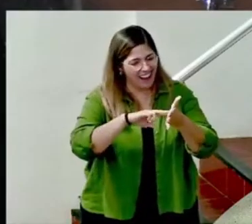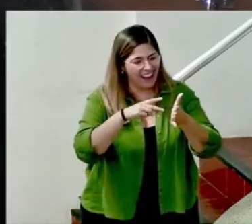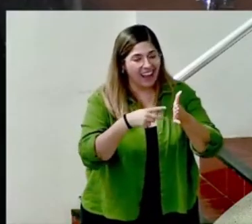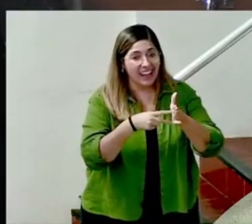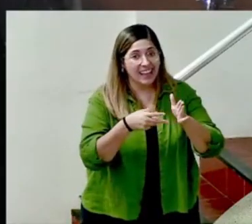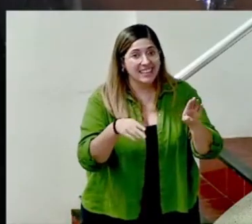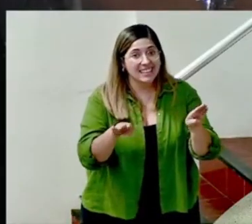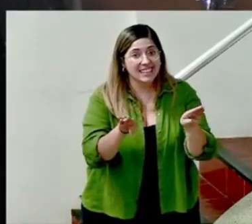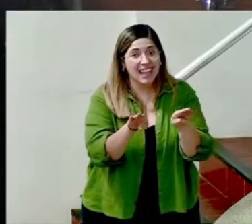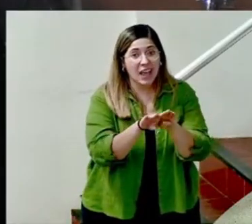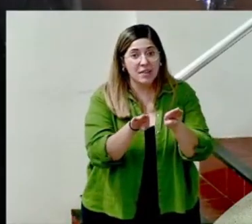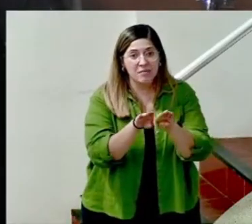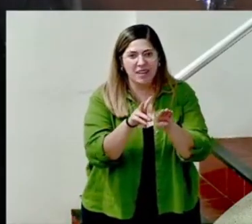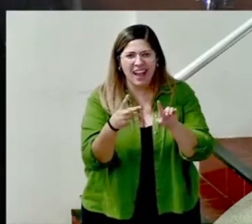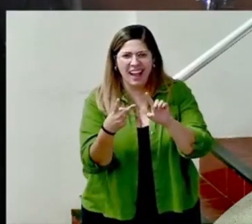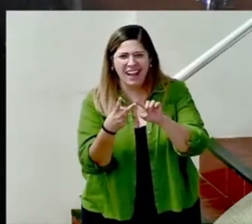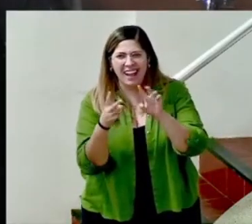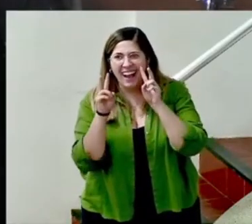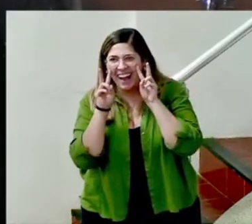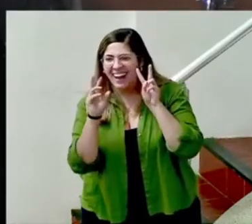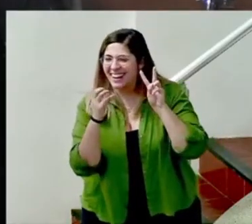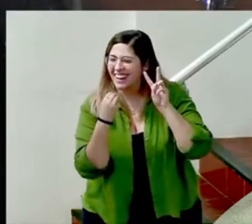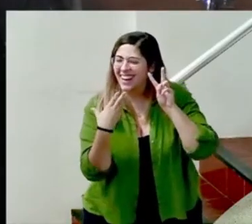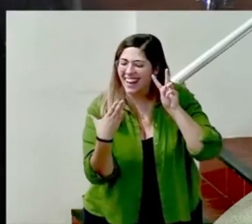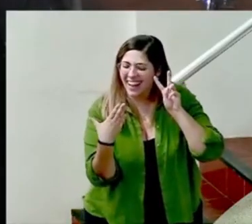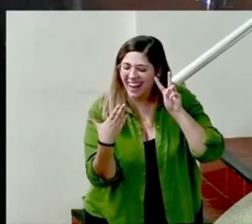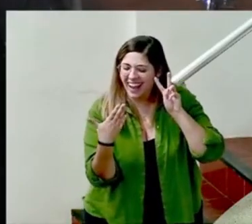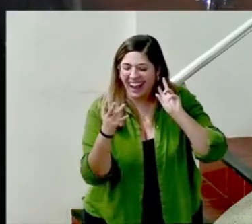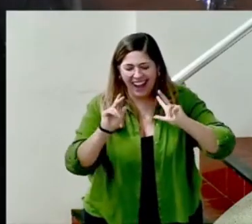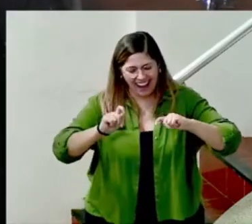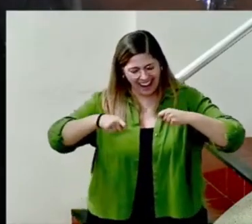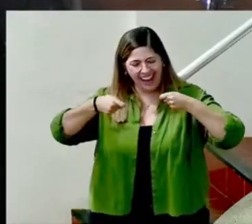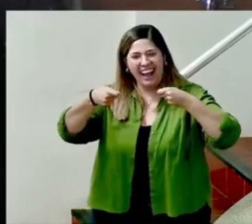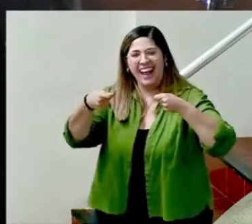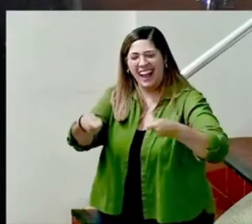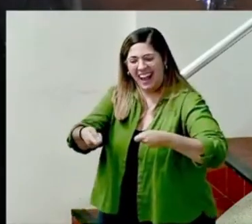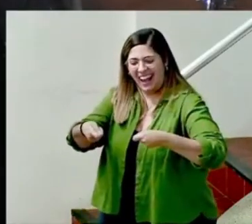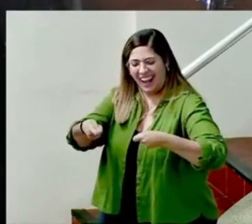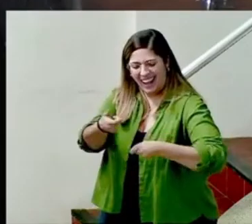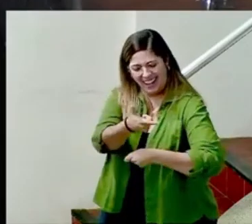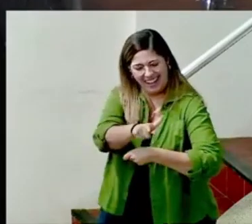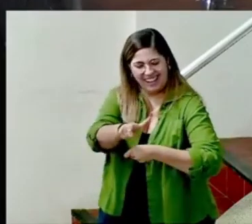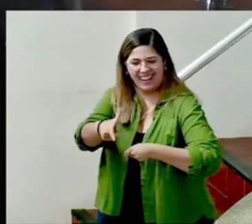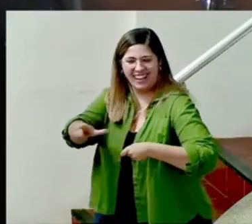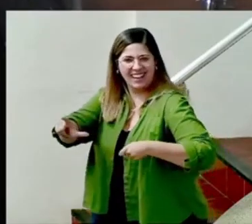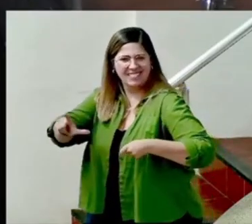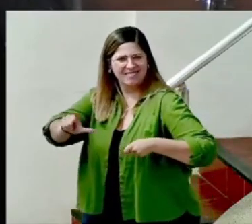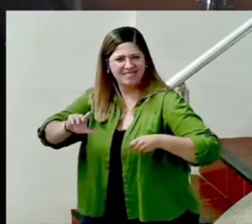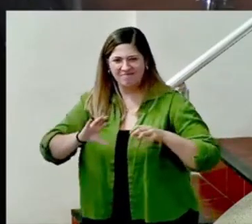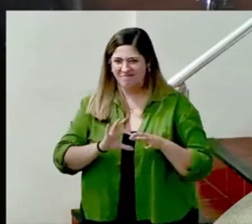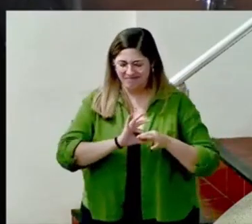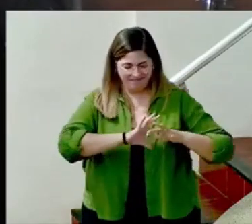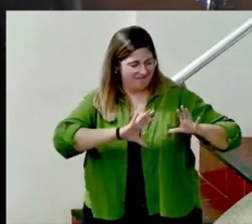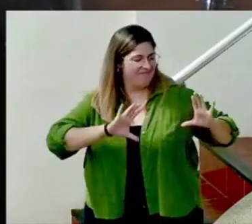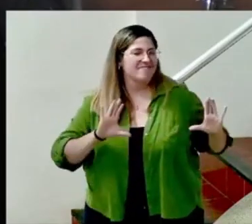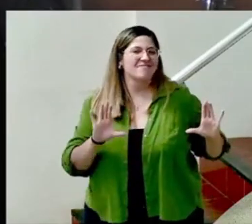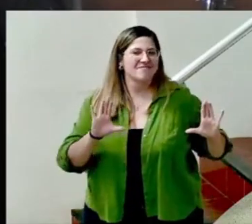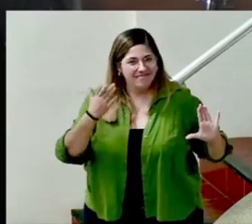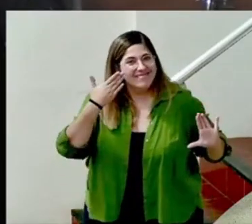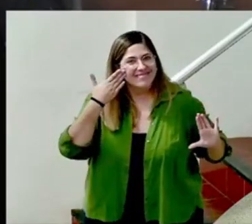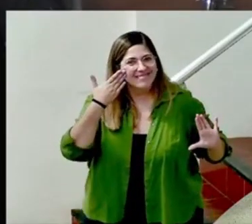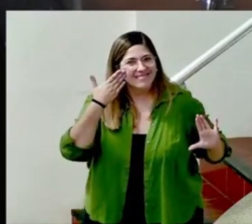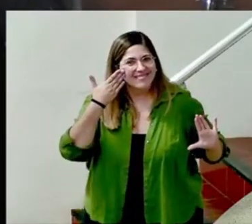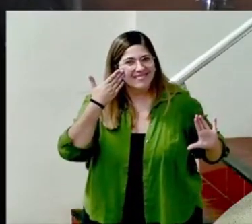de ser generoso, ou liberal, ou agir ou dar de uma forma liberal. O